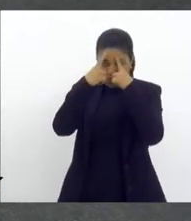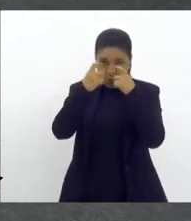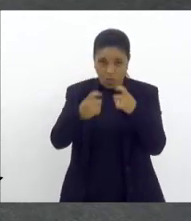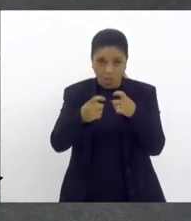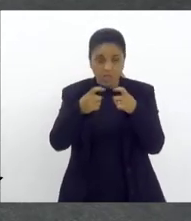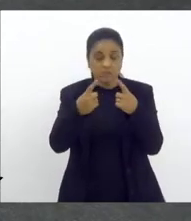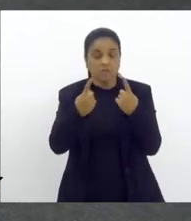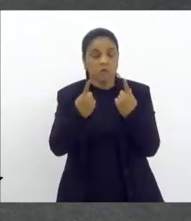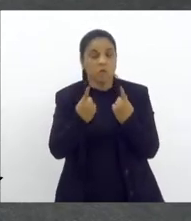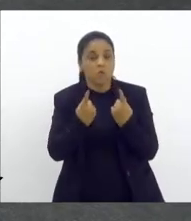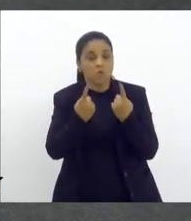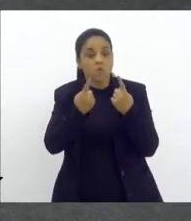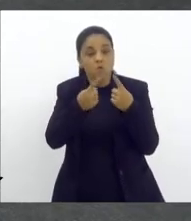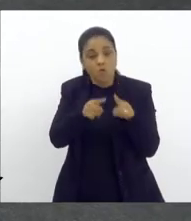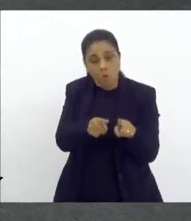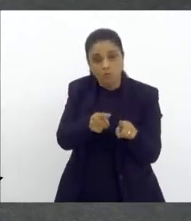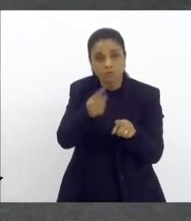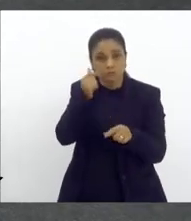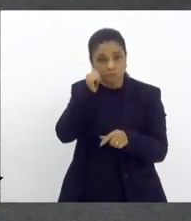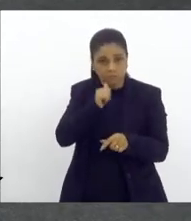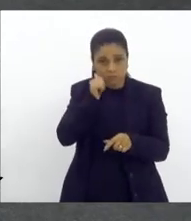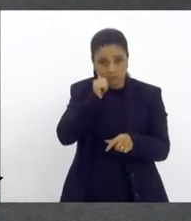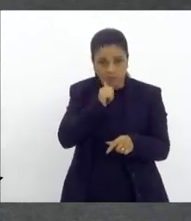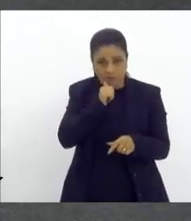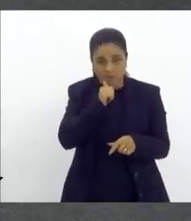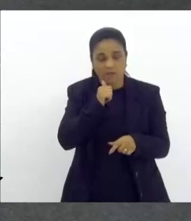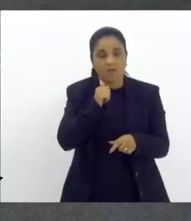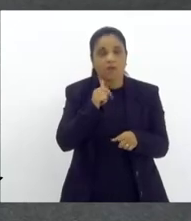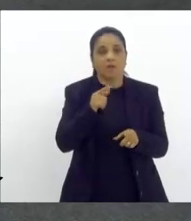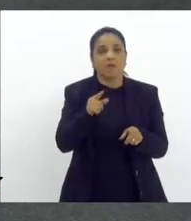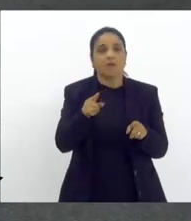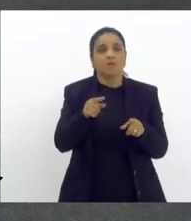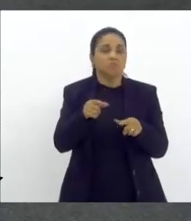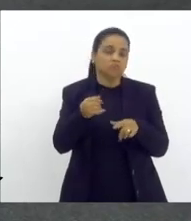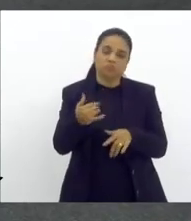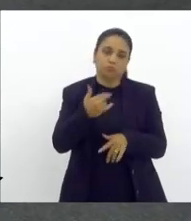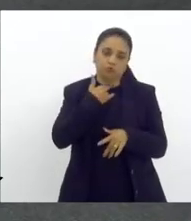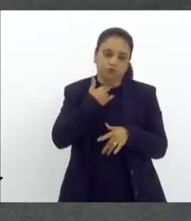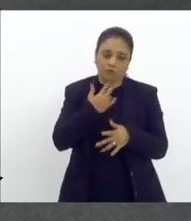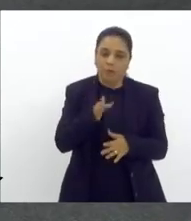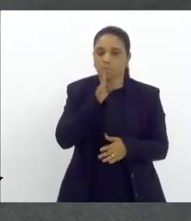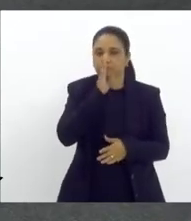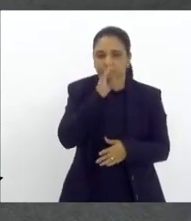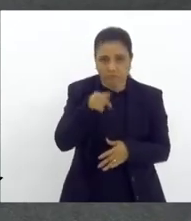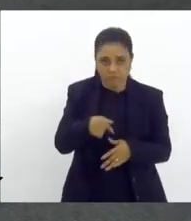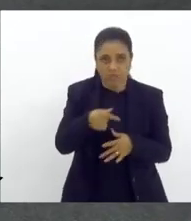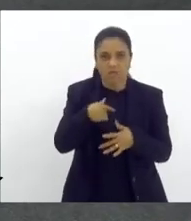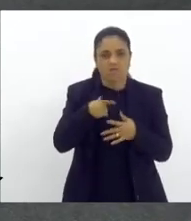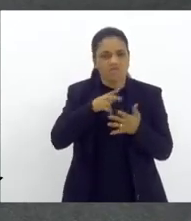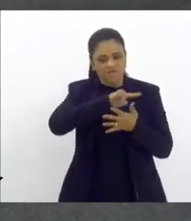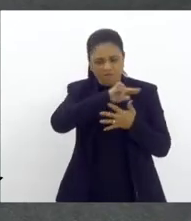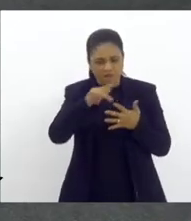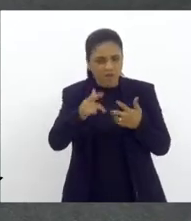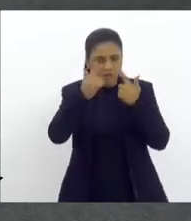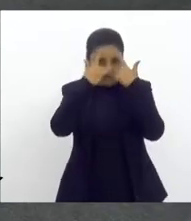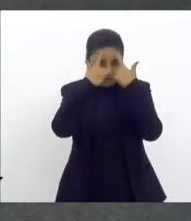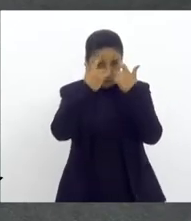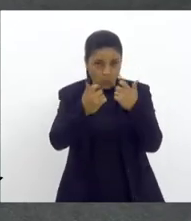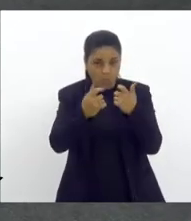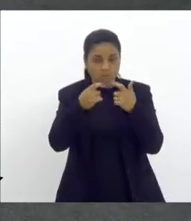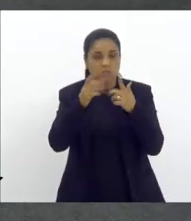nossas mulheres eu não poderia deixar de dizer aqui que diante de tantas as violências que eu que eu passei